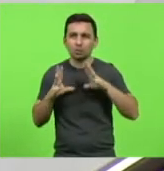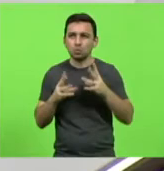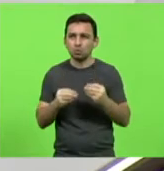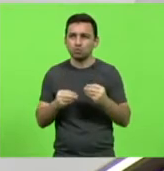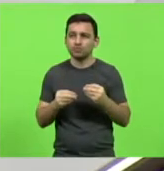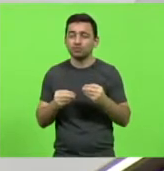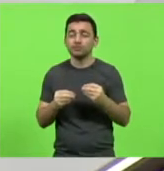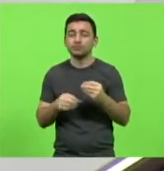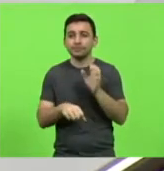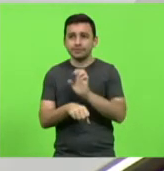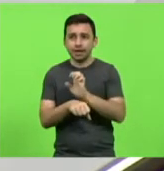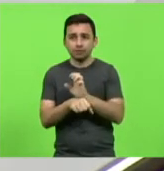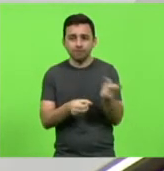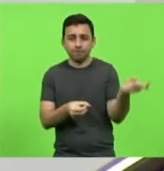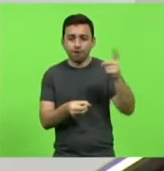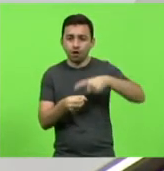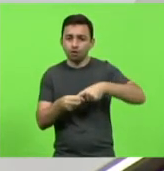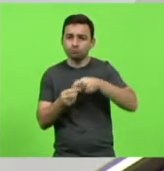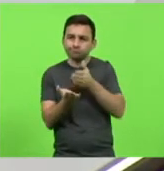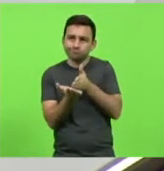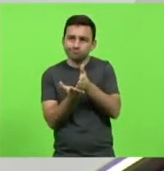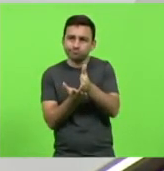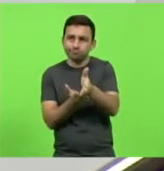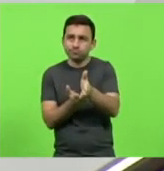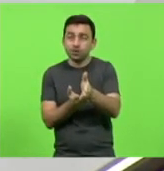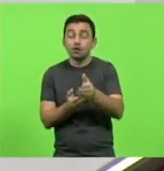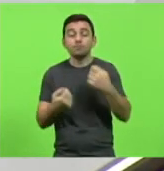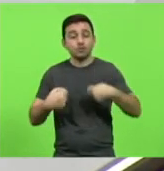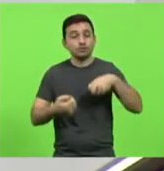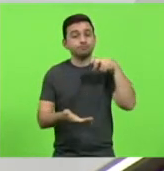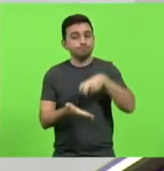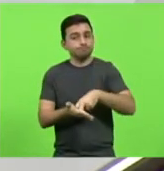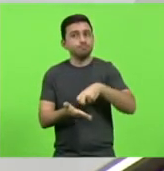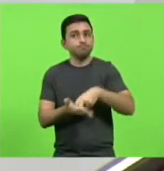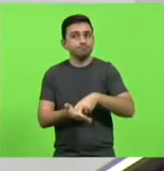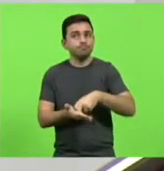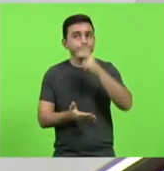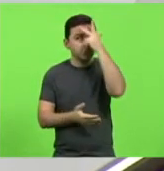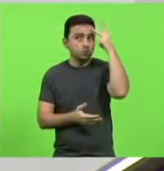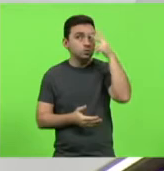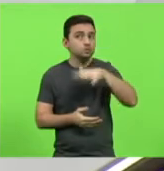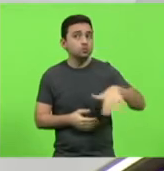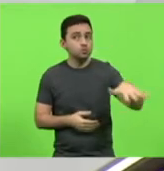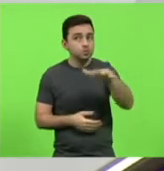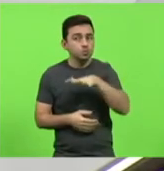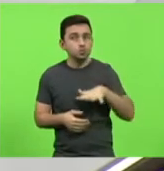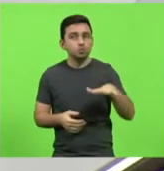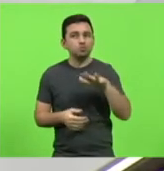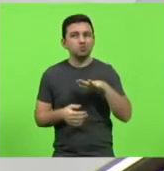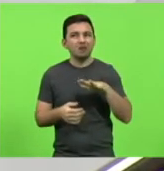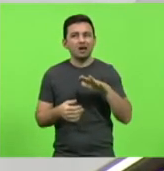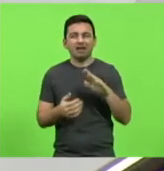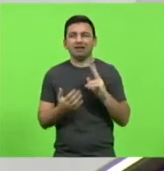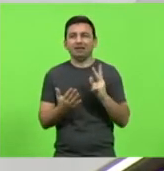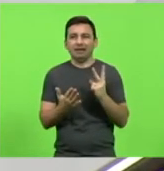eixos novamente. E que sejam punidas as pessoas que fizeram essa grande